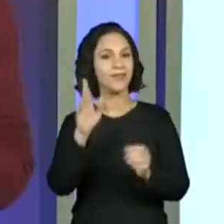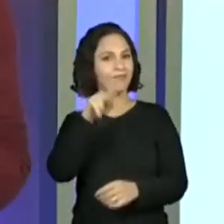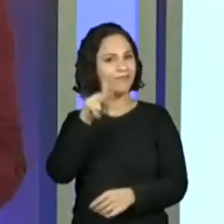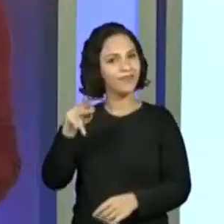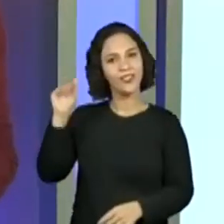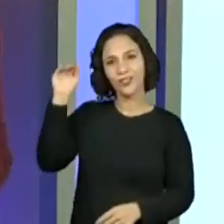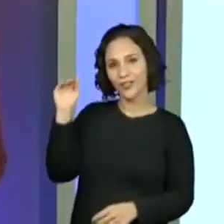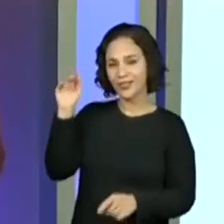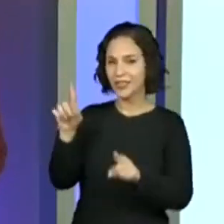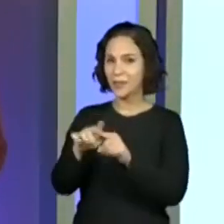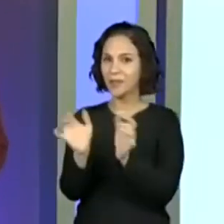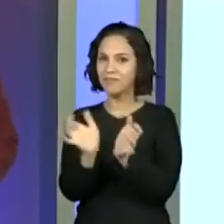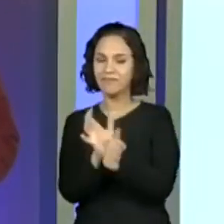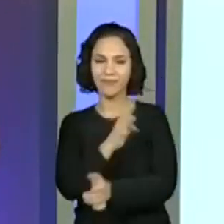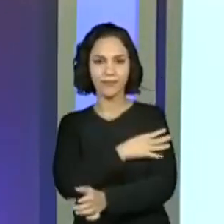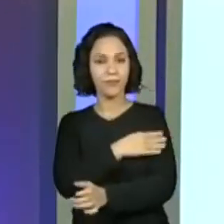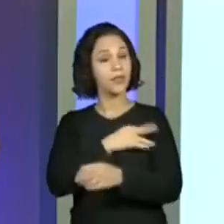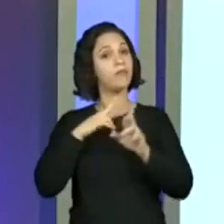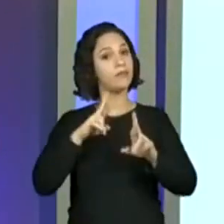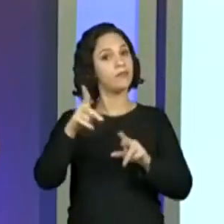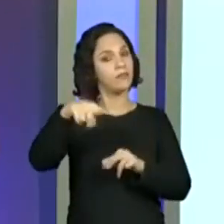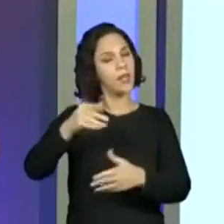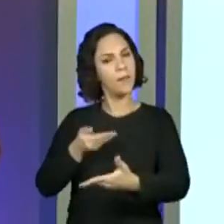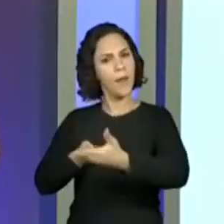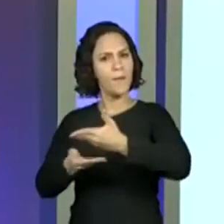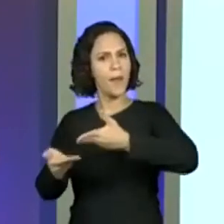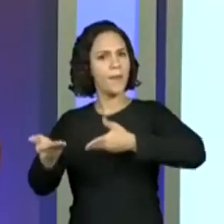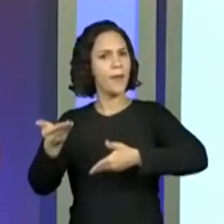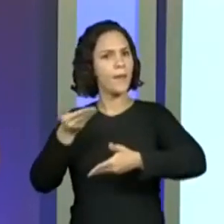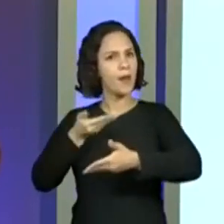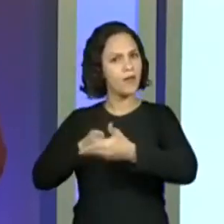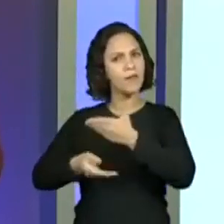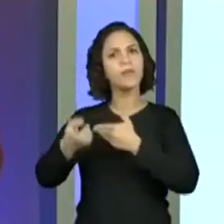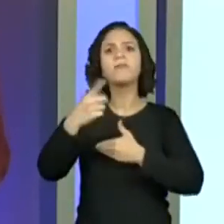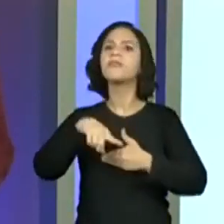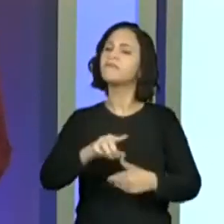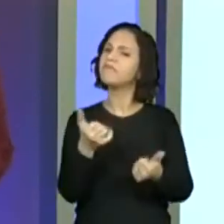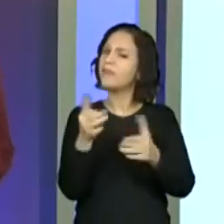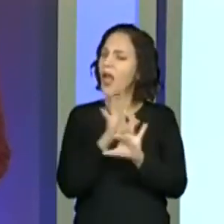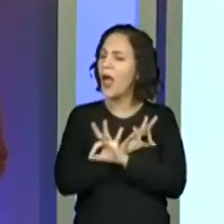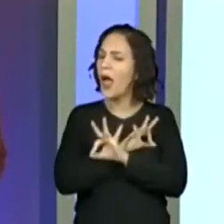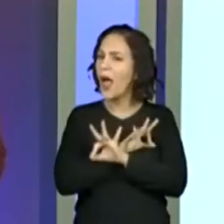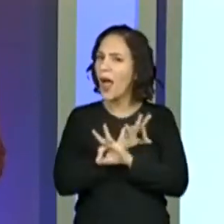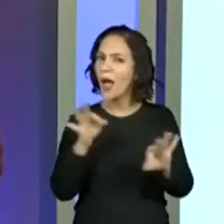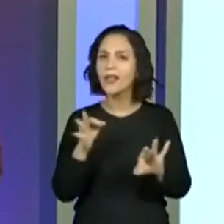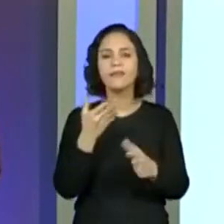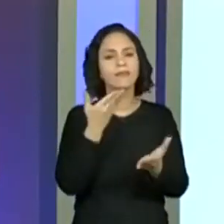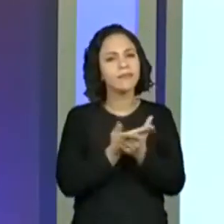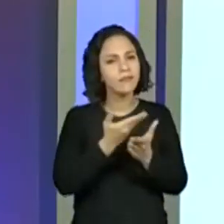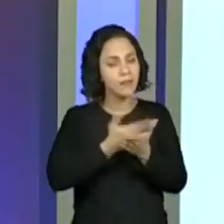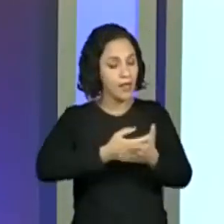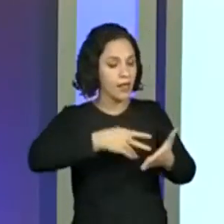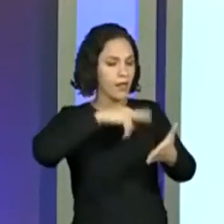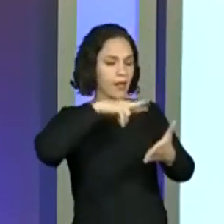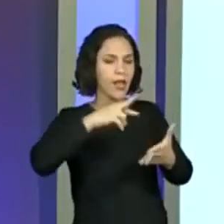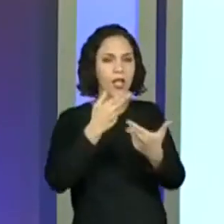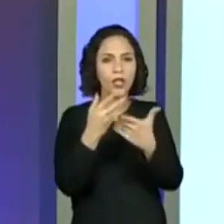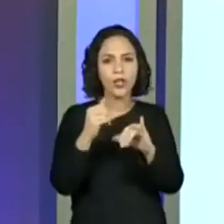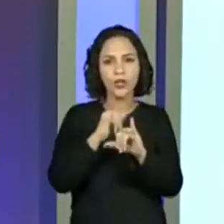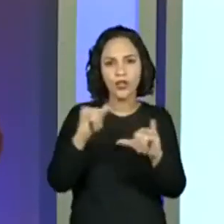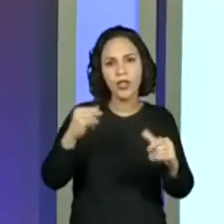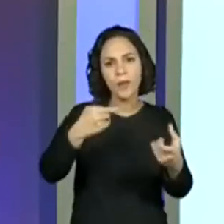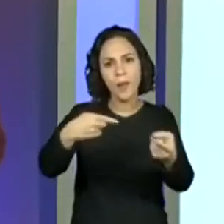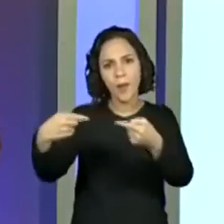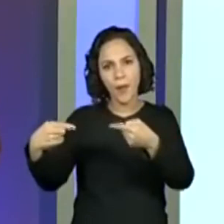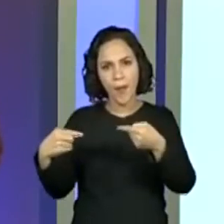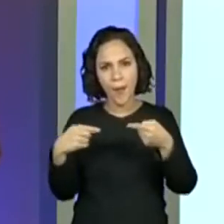ano. Espero contar aí com a colaboração de vocês. Vocês estão saindo muito bem com a nossa leitura aí de notícias. A gente está